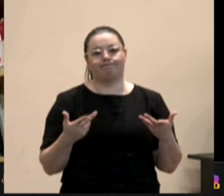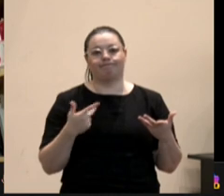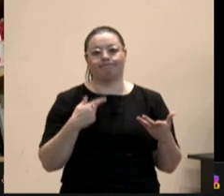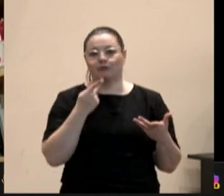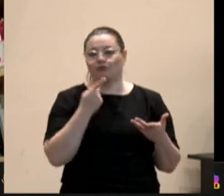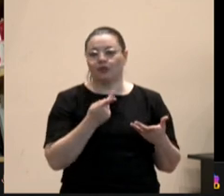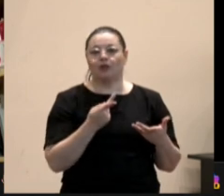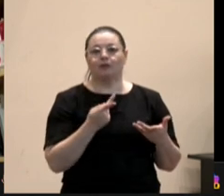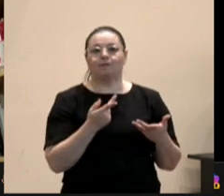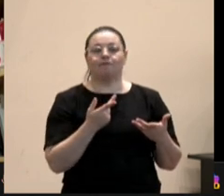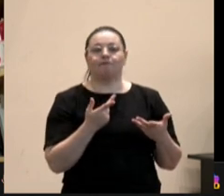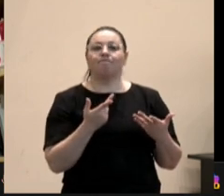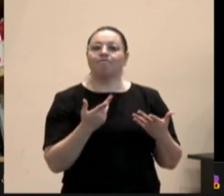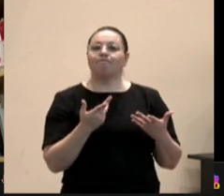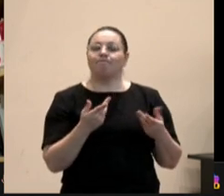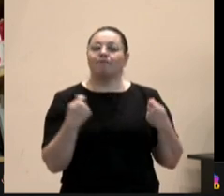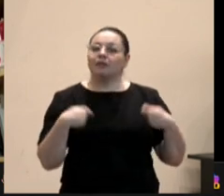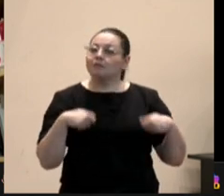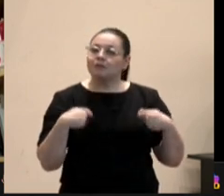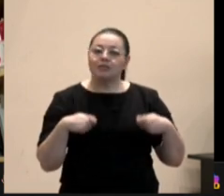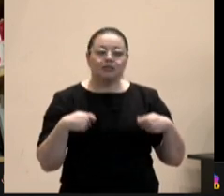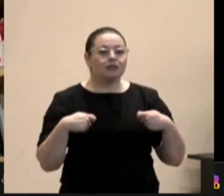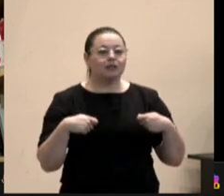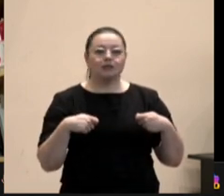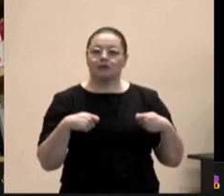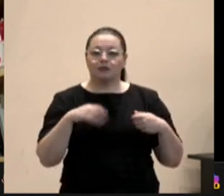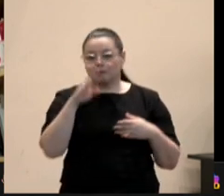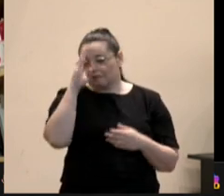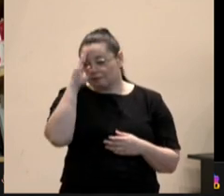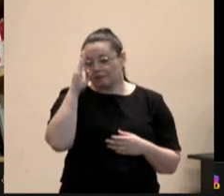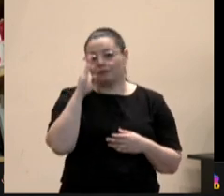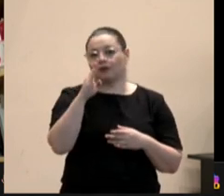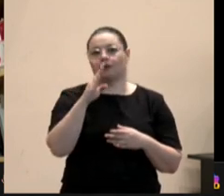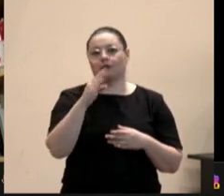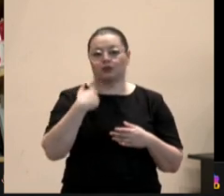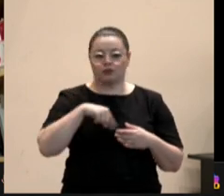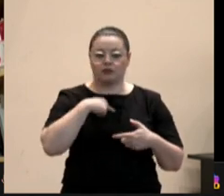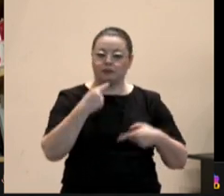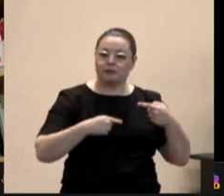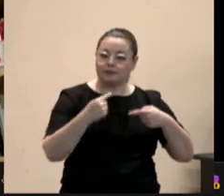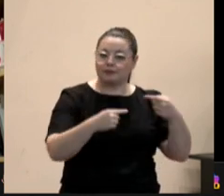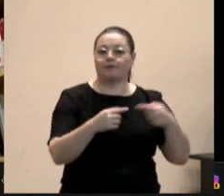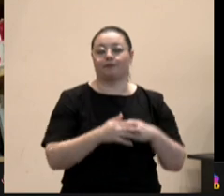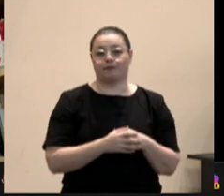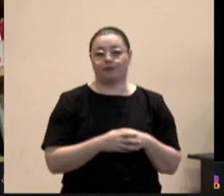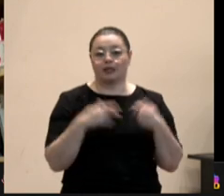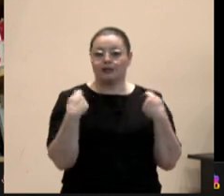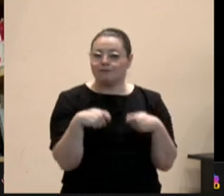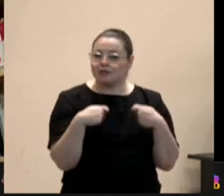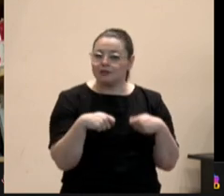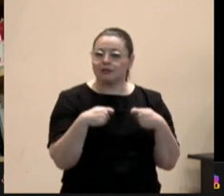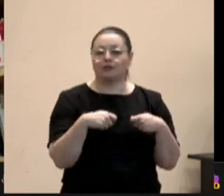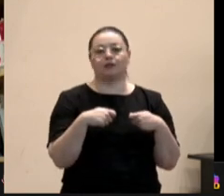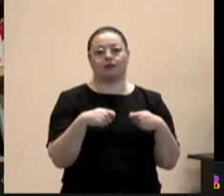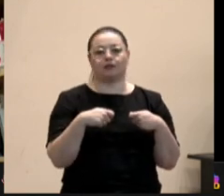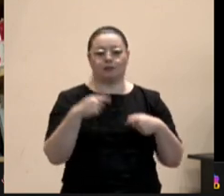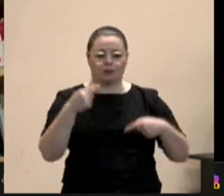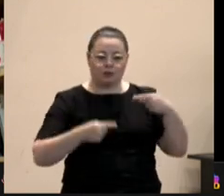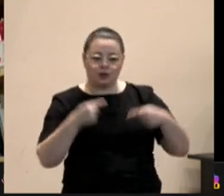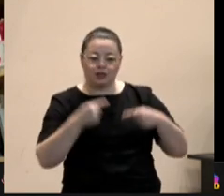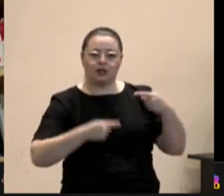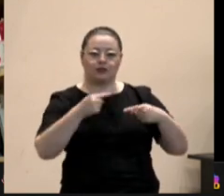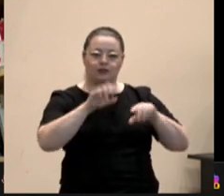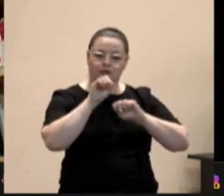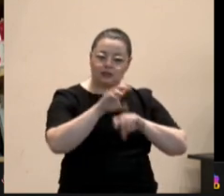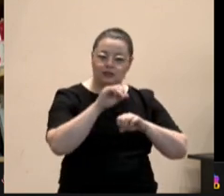como referência, ele tem que ser o epicentro das políticas educacionais. E como epicentro das políticas educacionais,